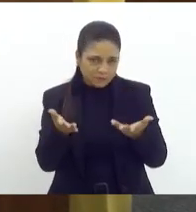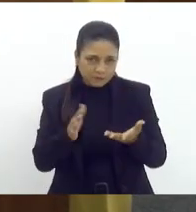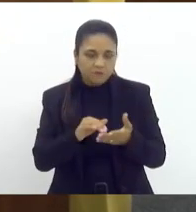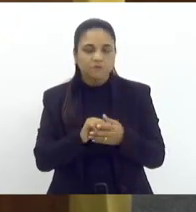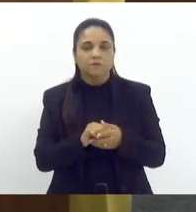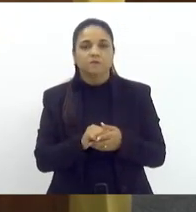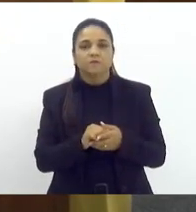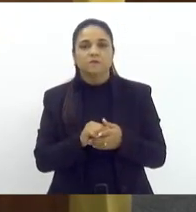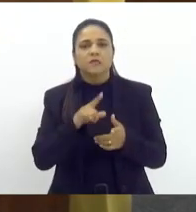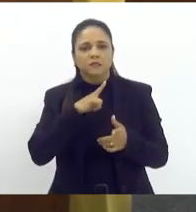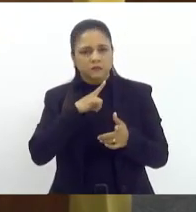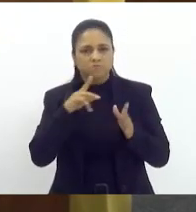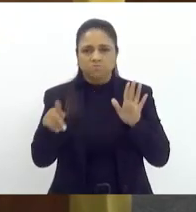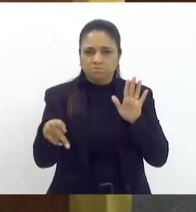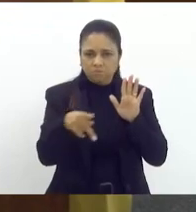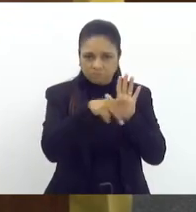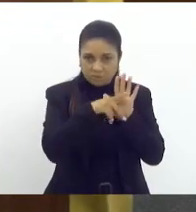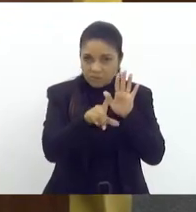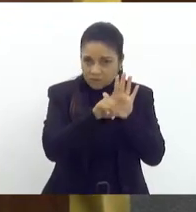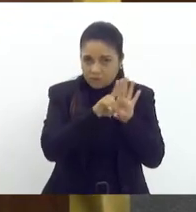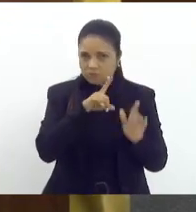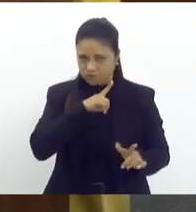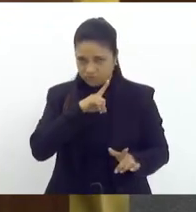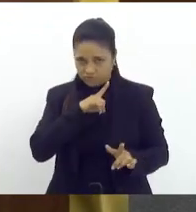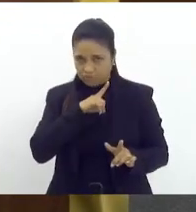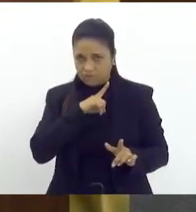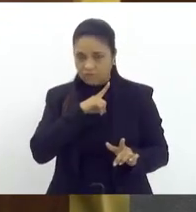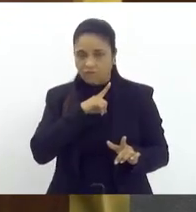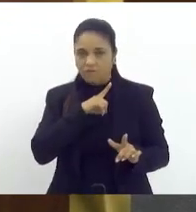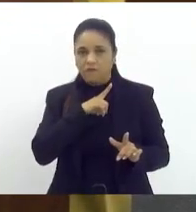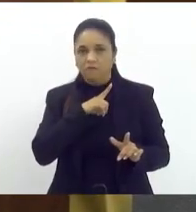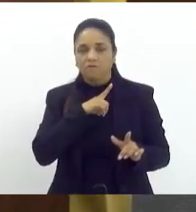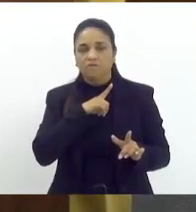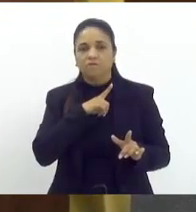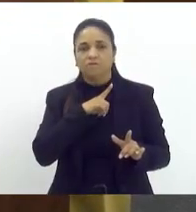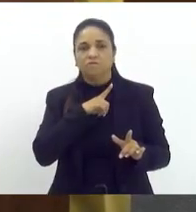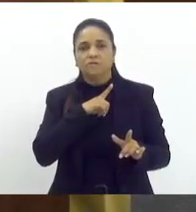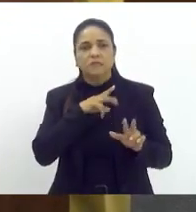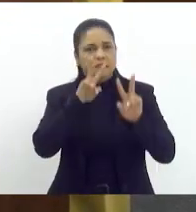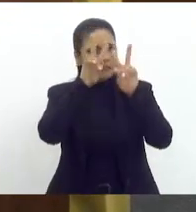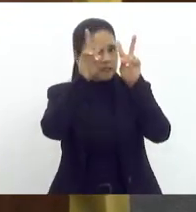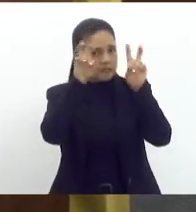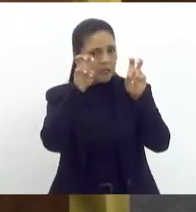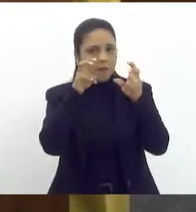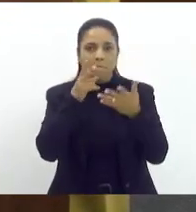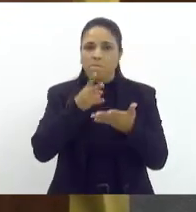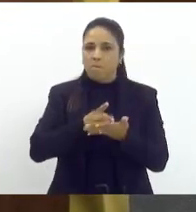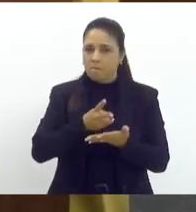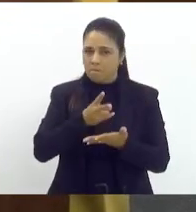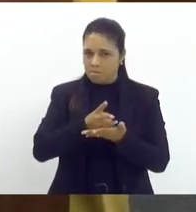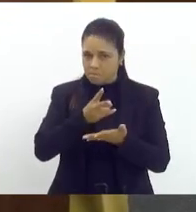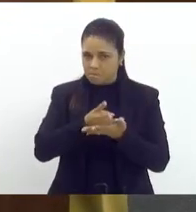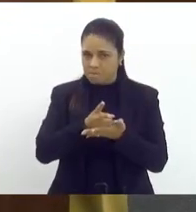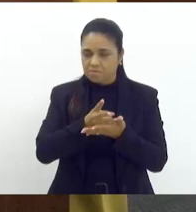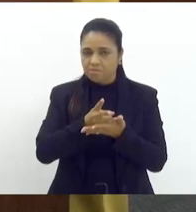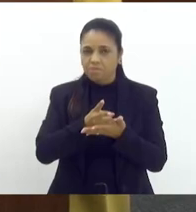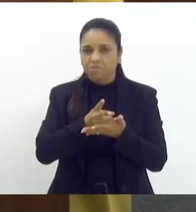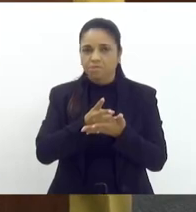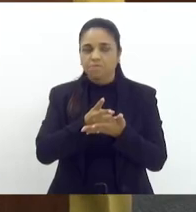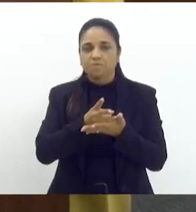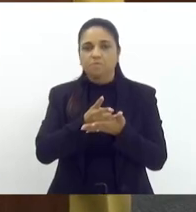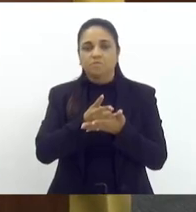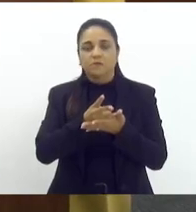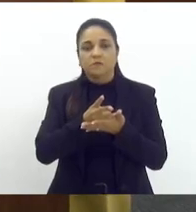já teve projeto de lei tramitando sobre esse tema de uma forma mais